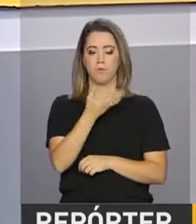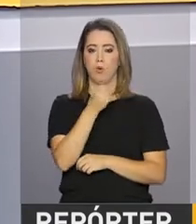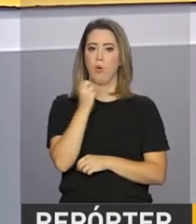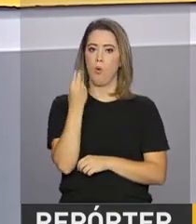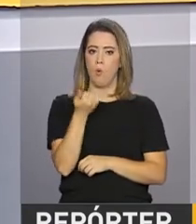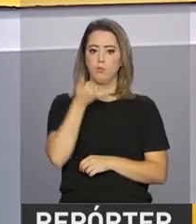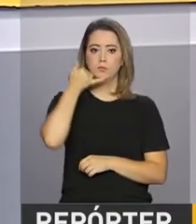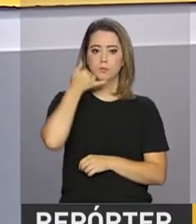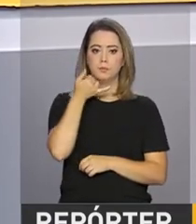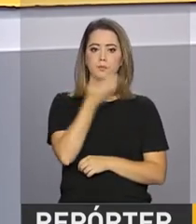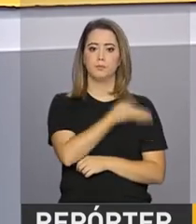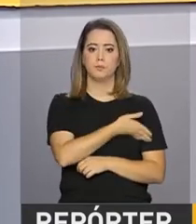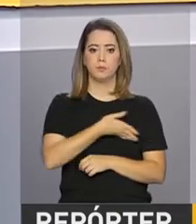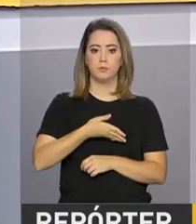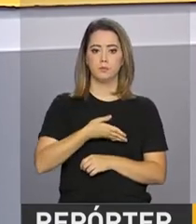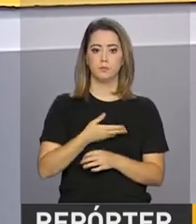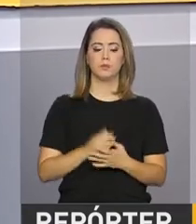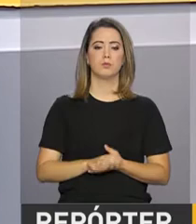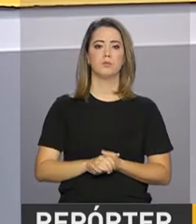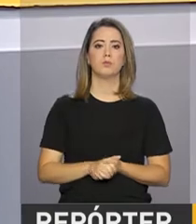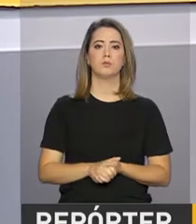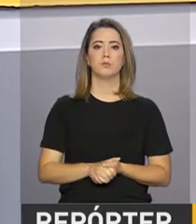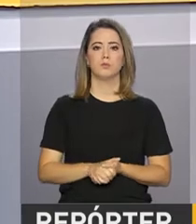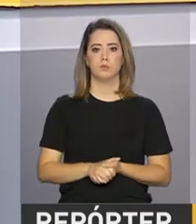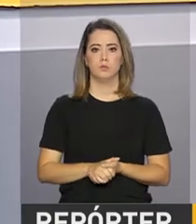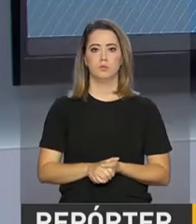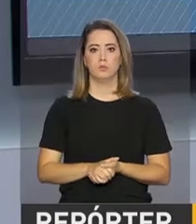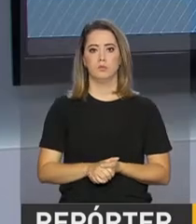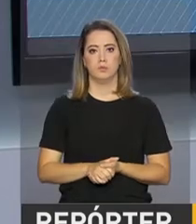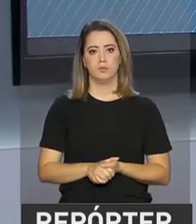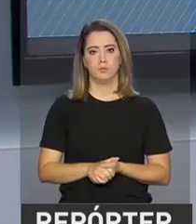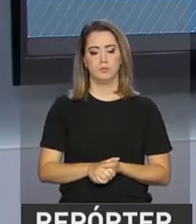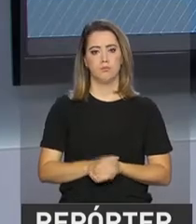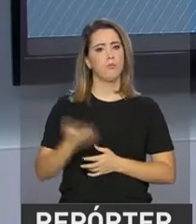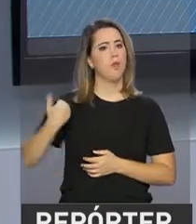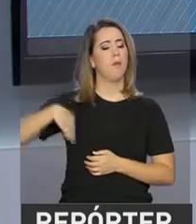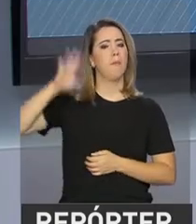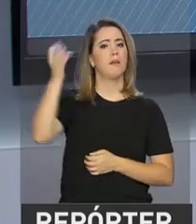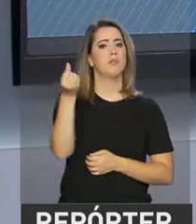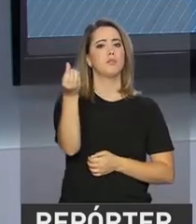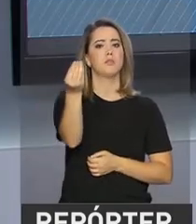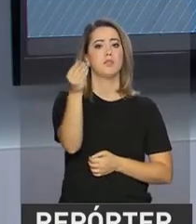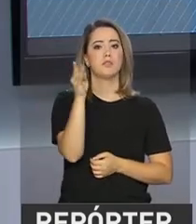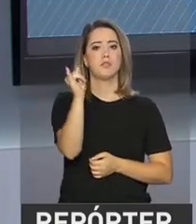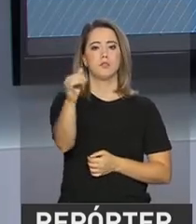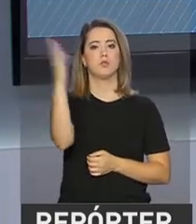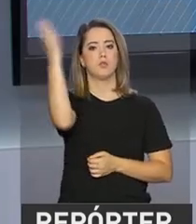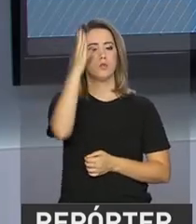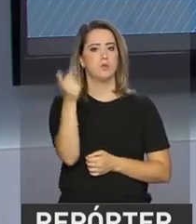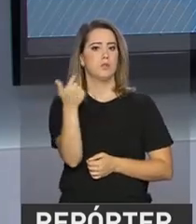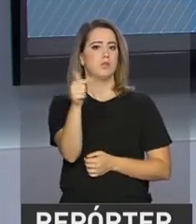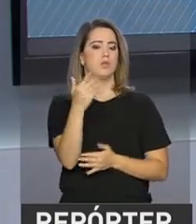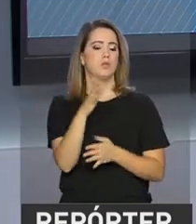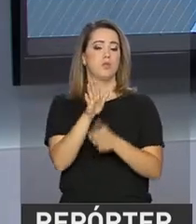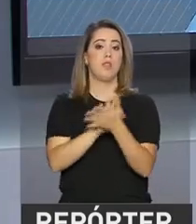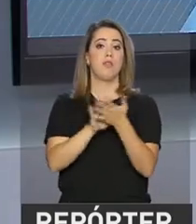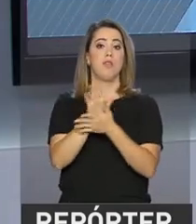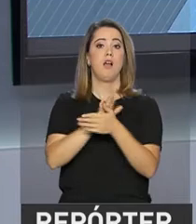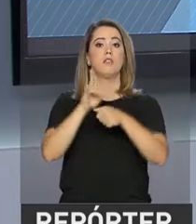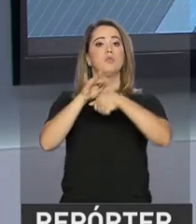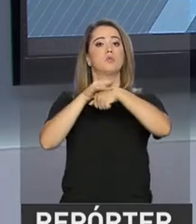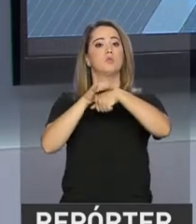ligar para o receitafone no número 146 há mais de 60 dias o brasil não registra um caso